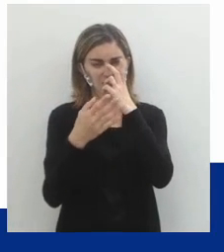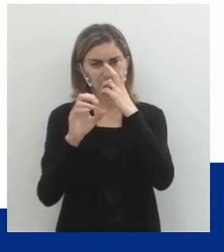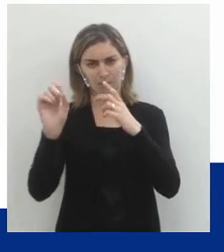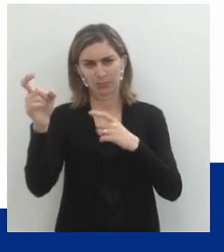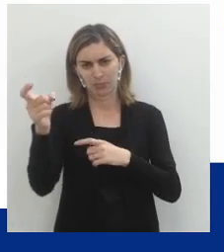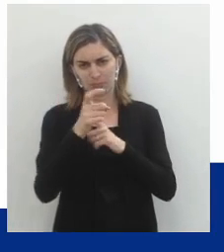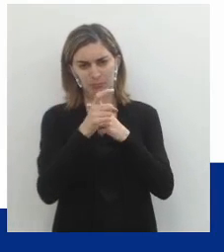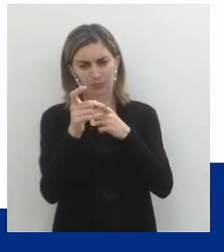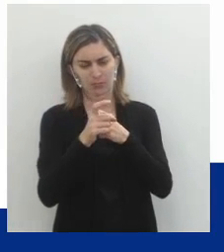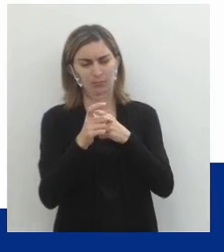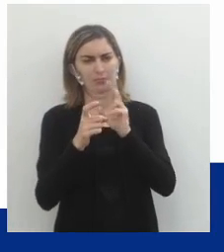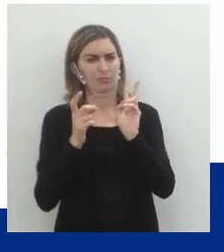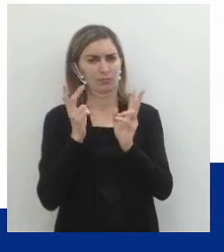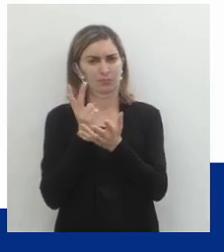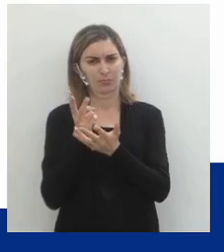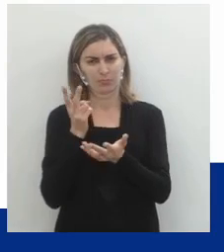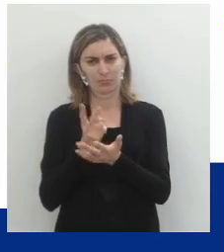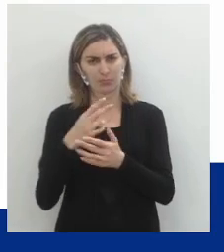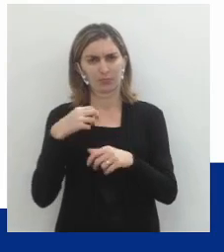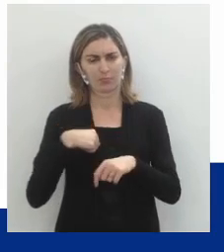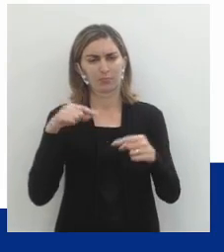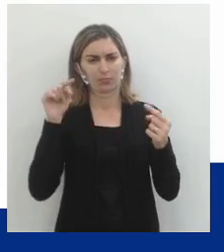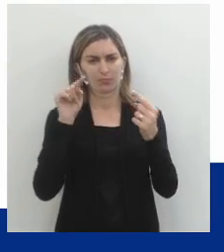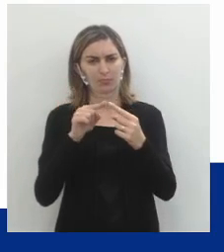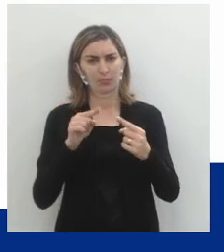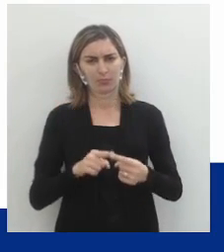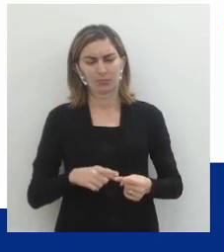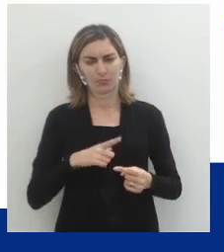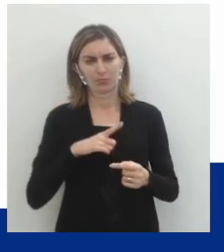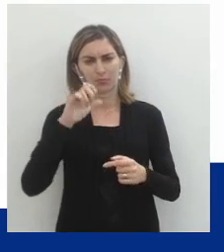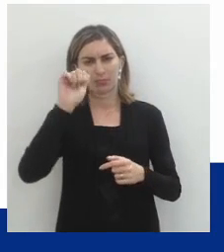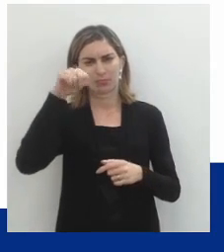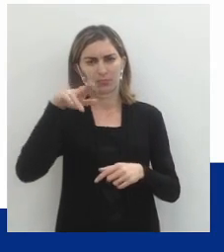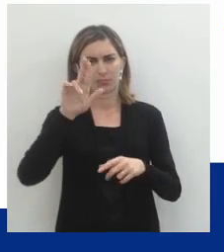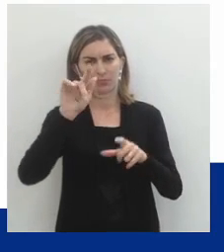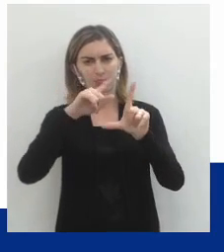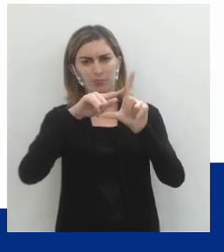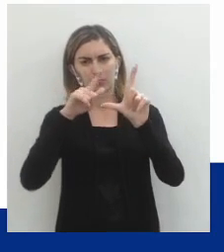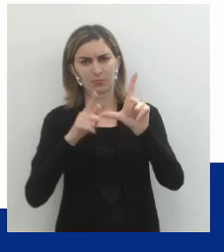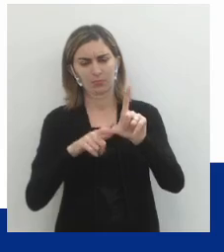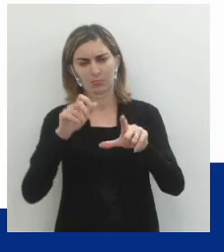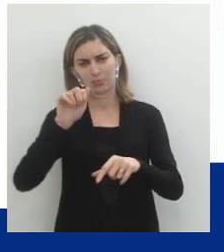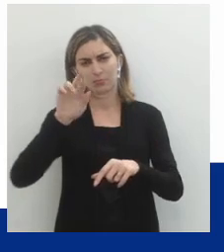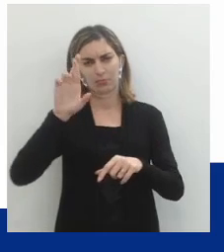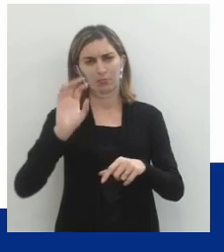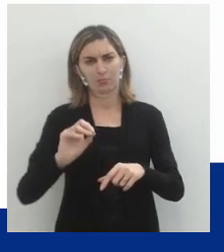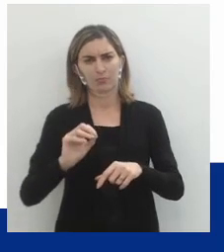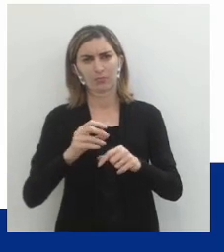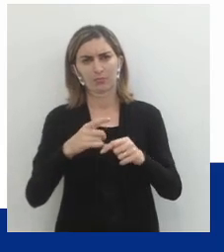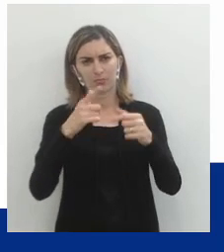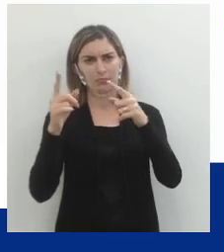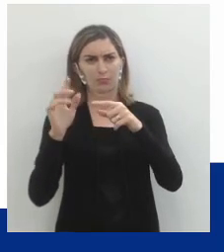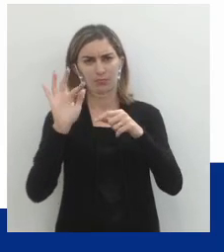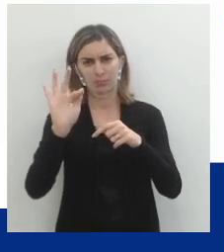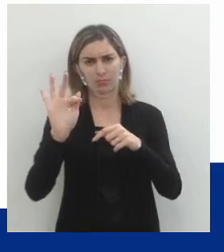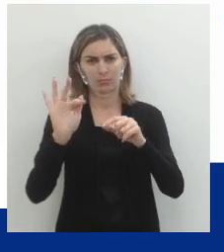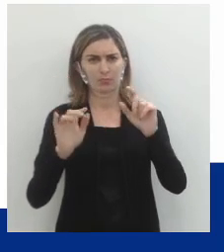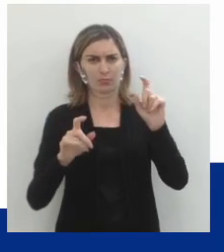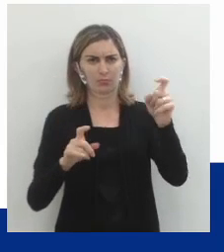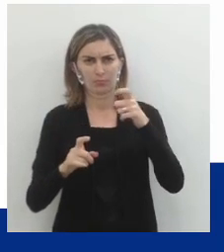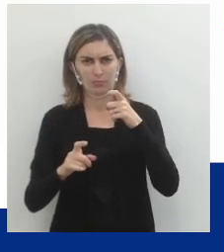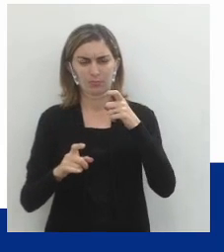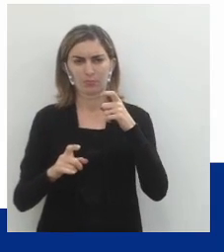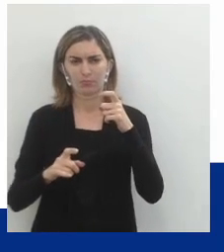aqui, sempre estará relacionado a um ângulo ou a um arco, beleza? E o f de x